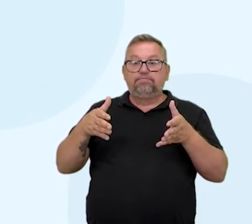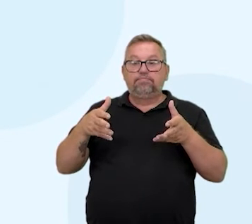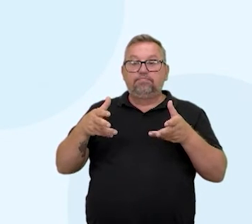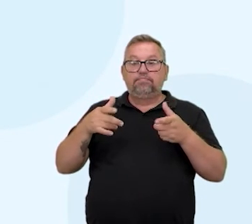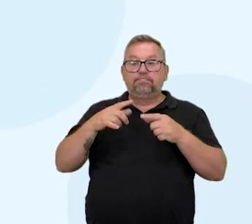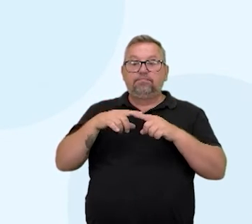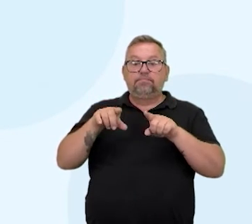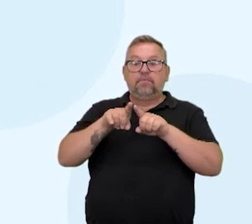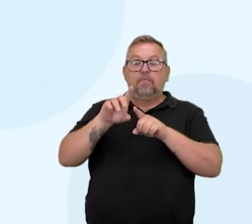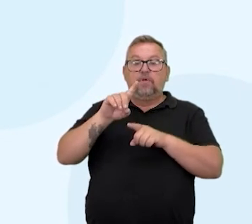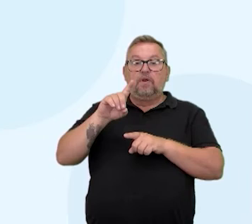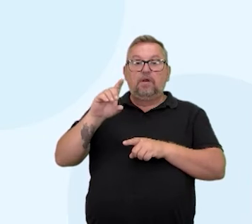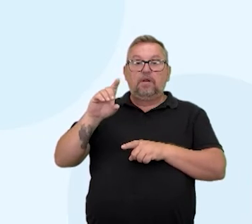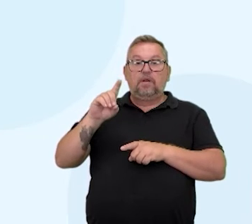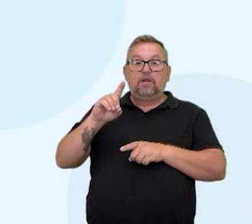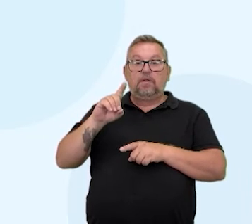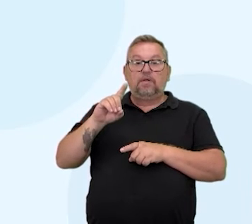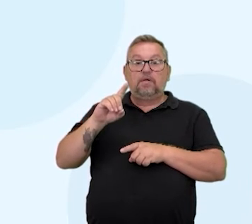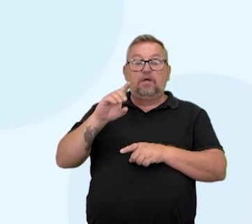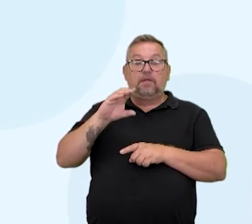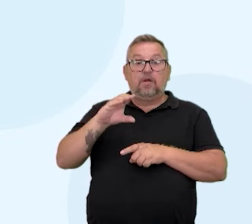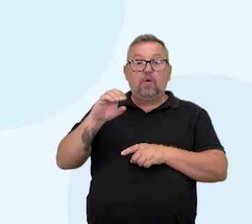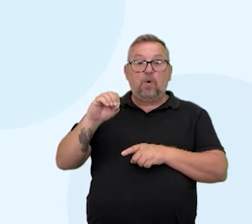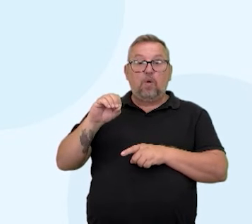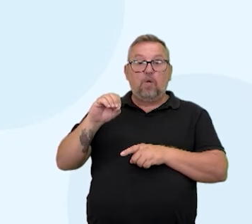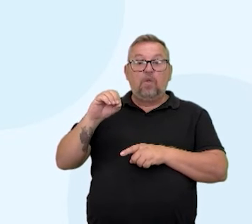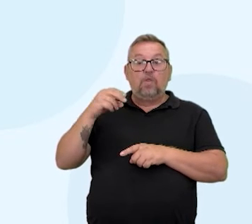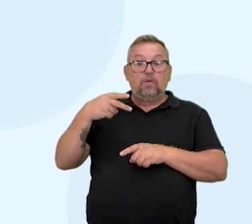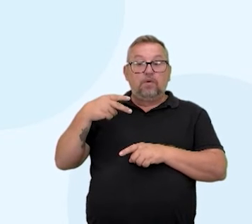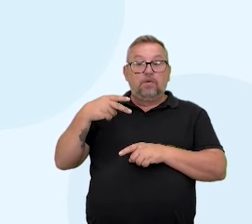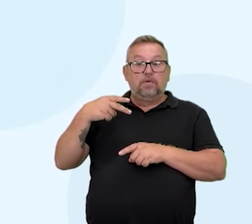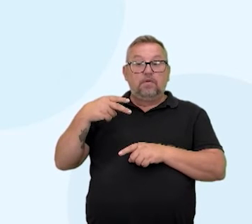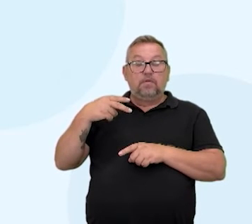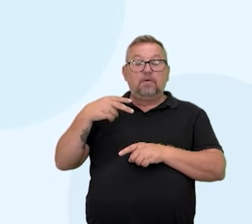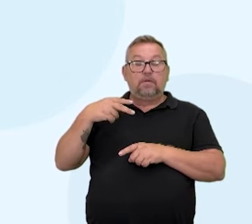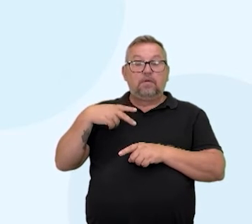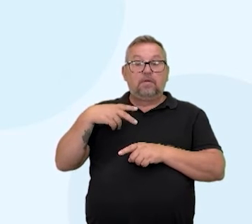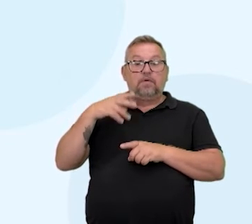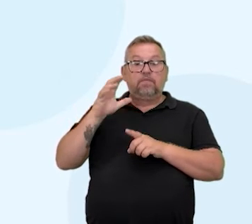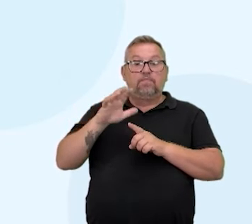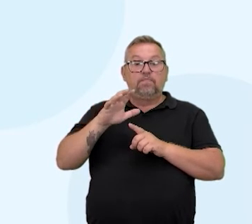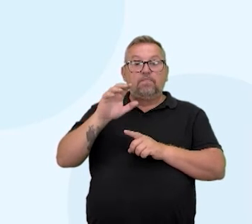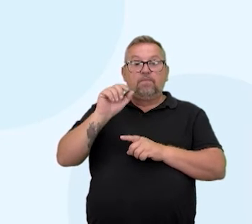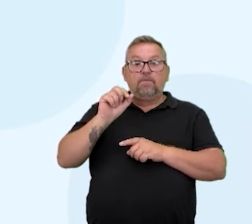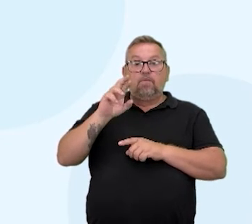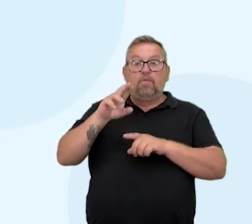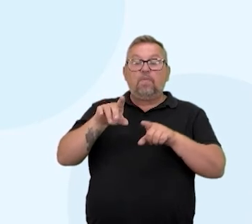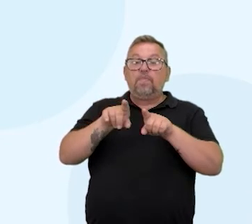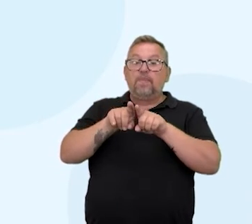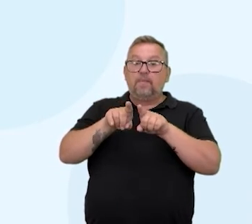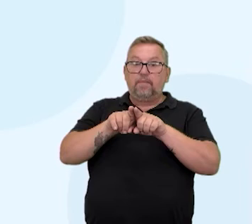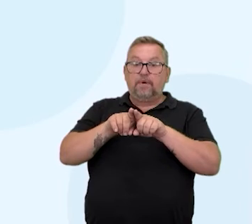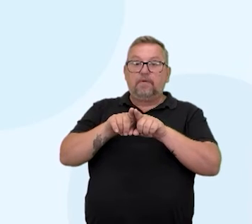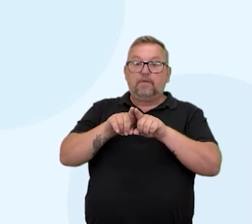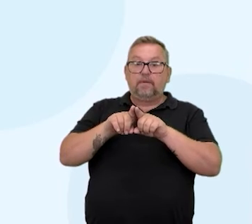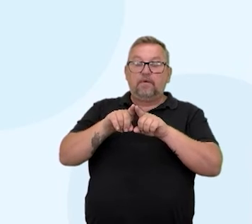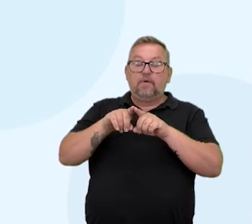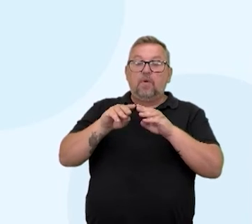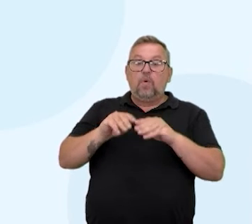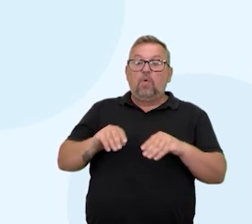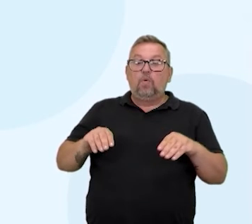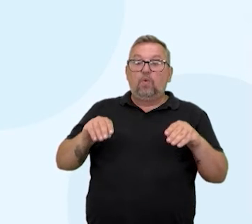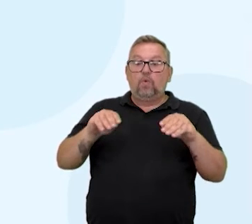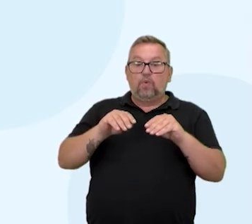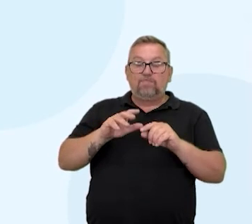dióxido de carbono e afeta, obviamente, tanto a parte atmosférica, que é a questão climática, como também o solo, também